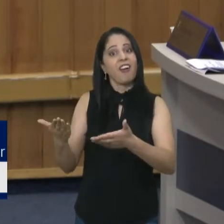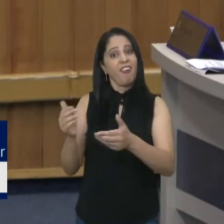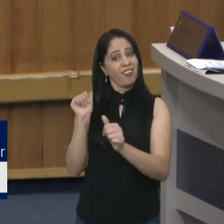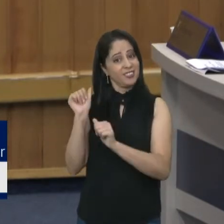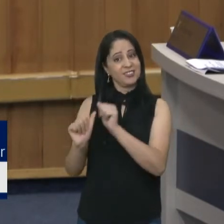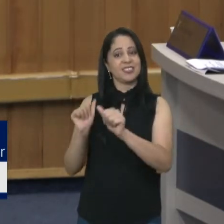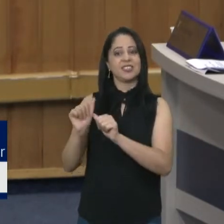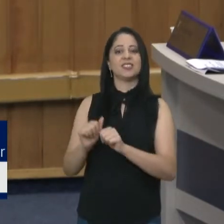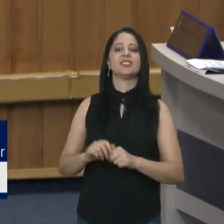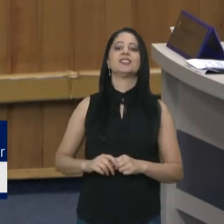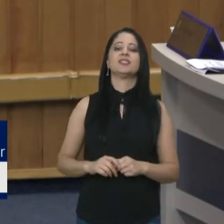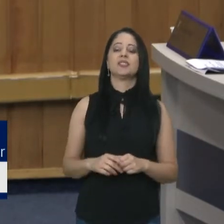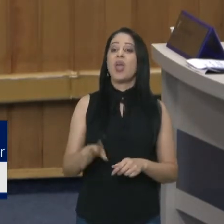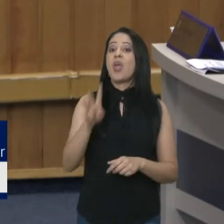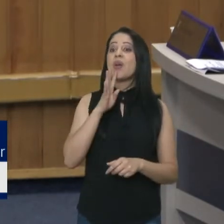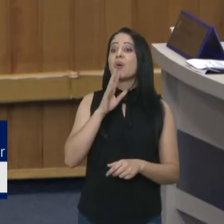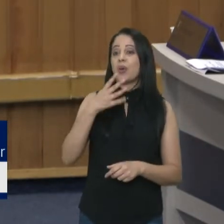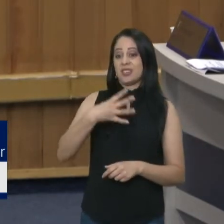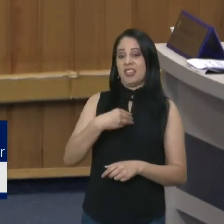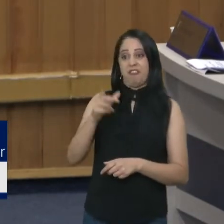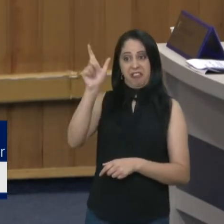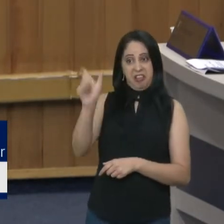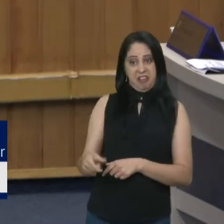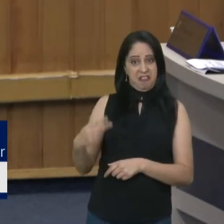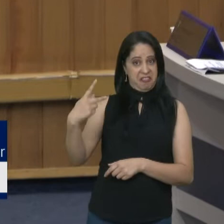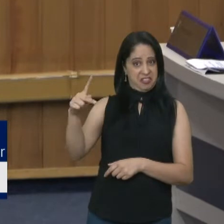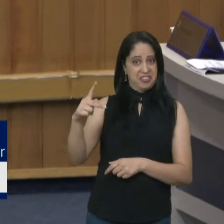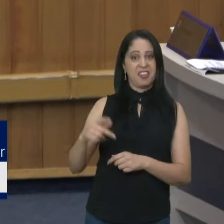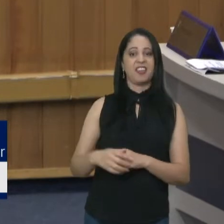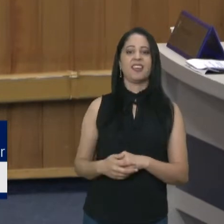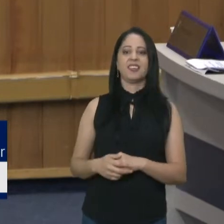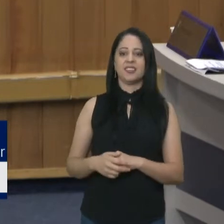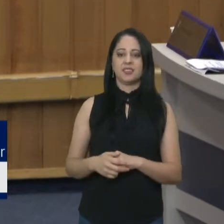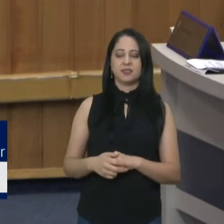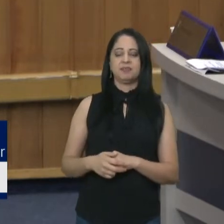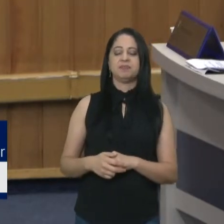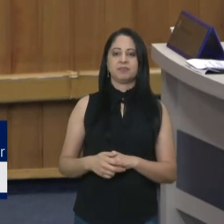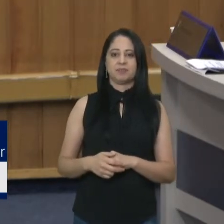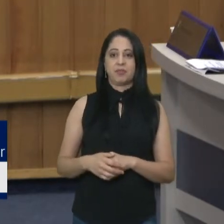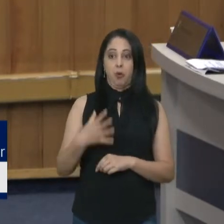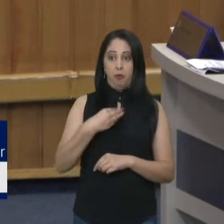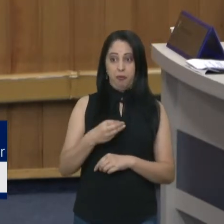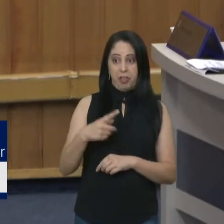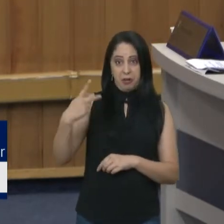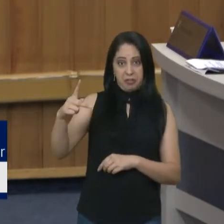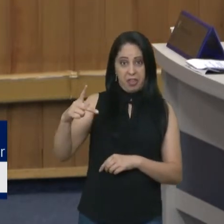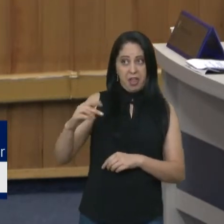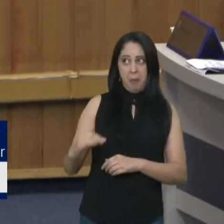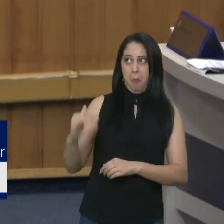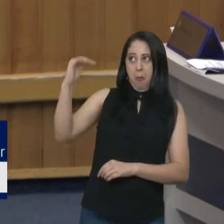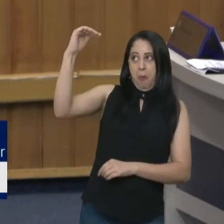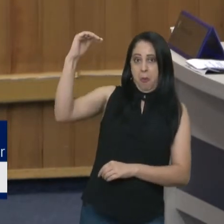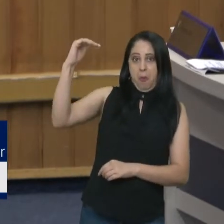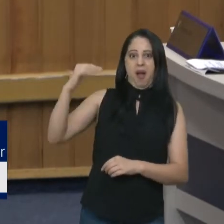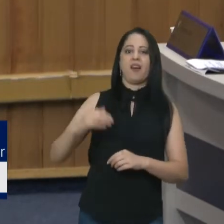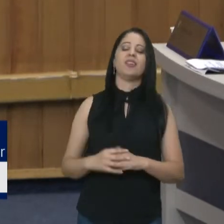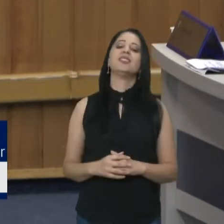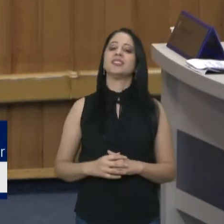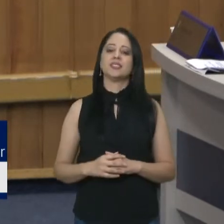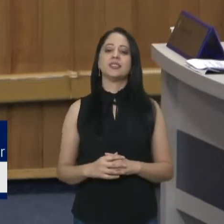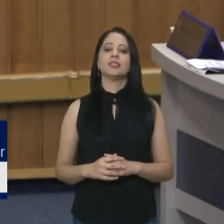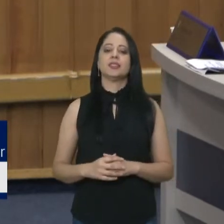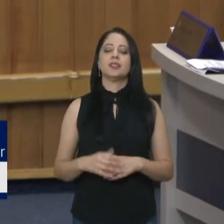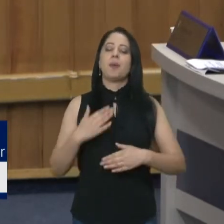filhinho do senhor, né, seu Ciro? O homem é alto, viu? A gente olha para o seu Ciro, não imagina o tamanho do filho. Mas a gente está conhecendo a família, vai